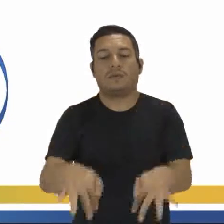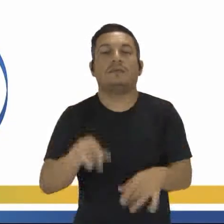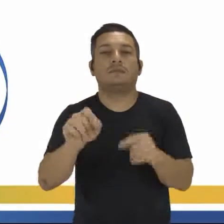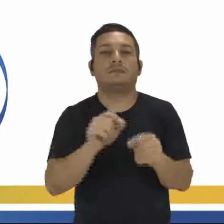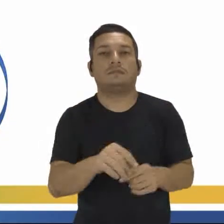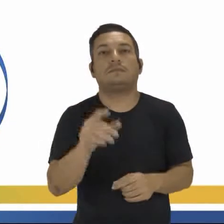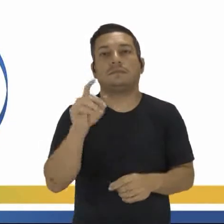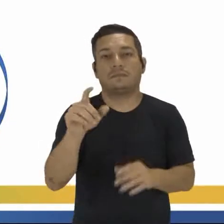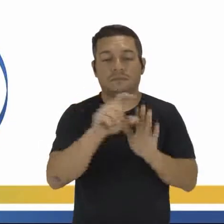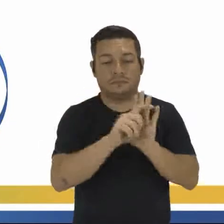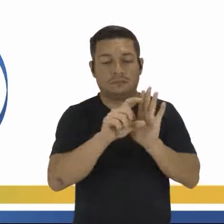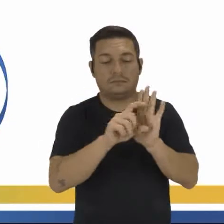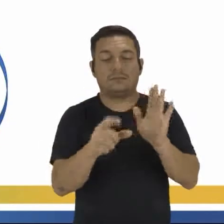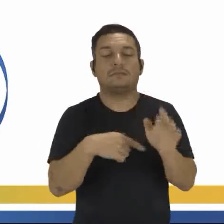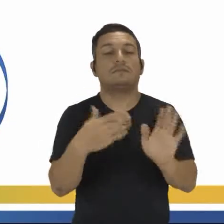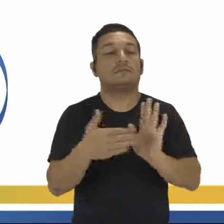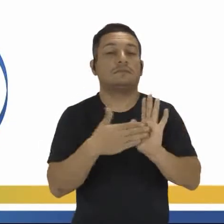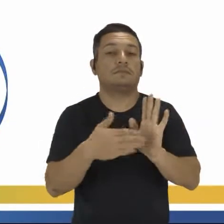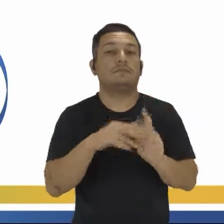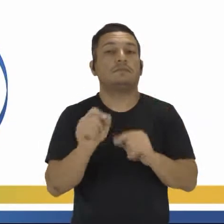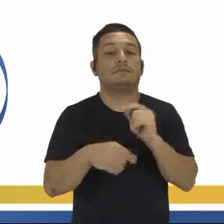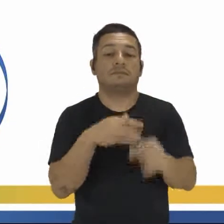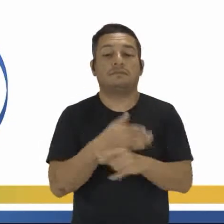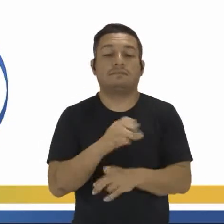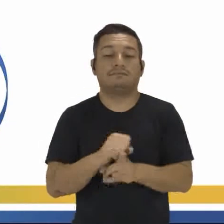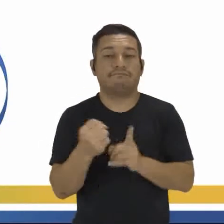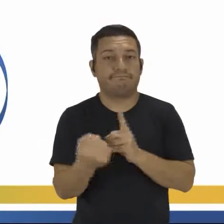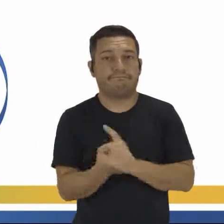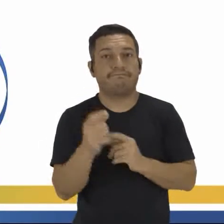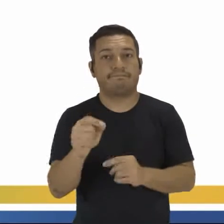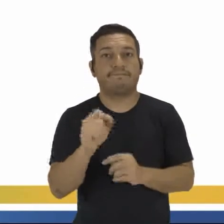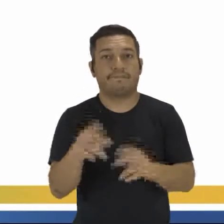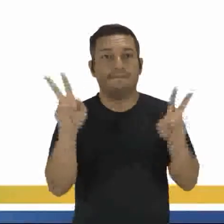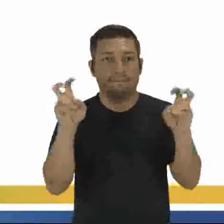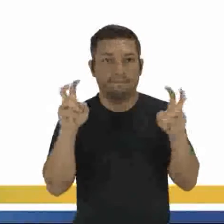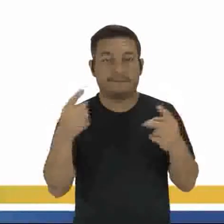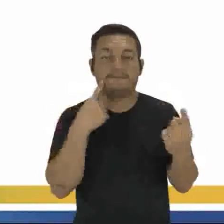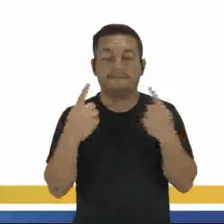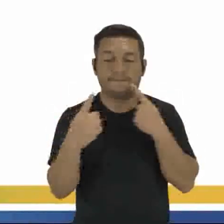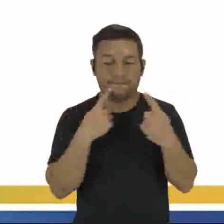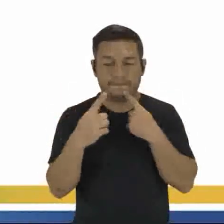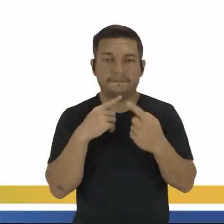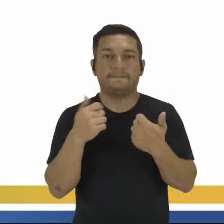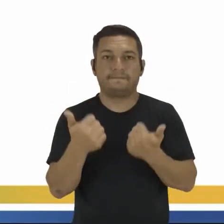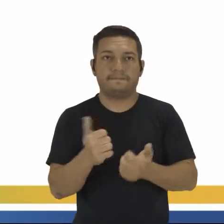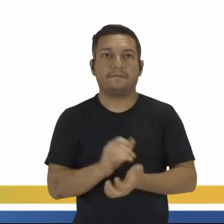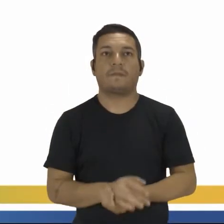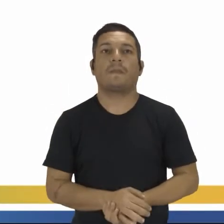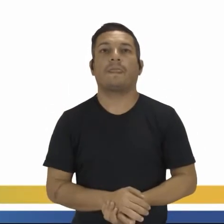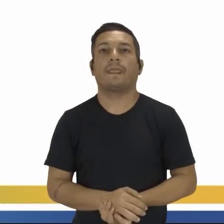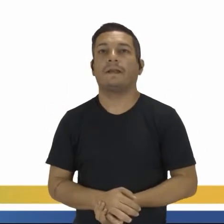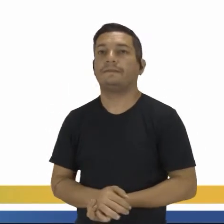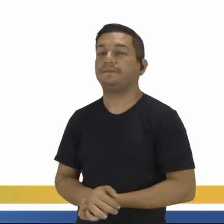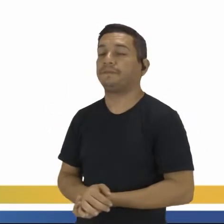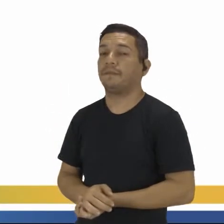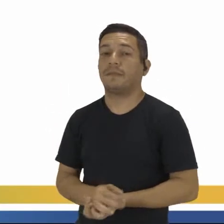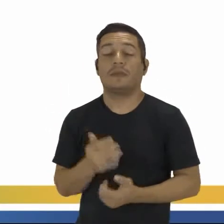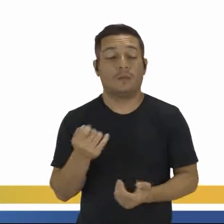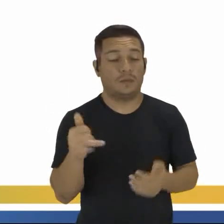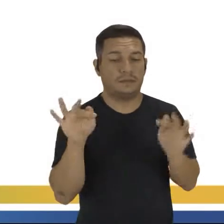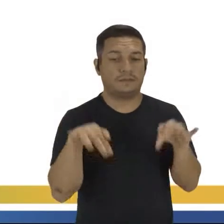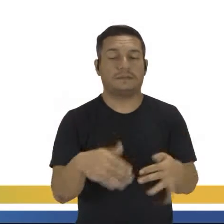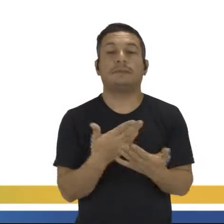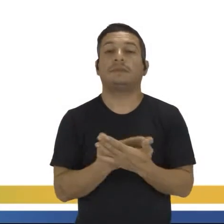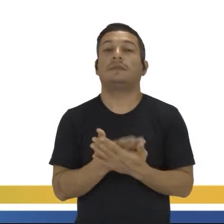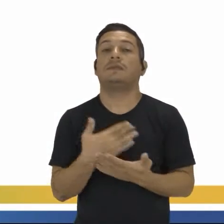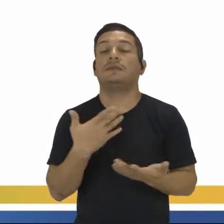de conclusão com uma proposta de intervenção social para o tema discutido. Estamos chegando ao fim da nossa aula e